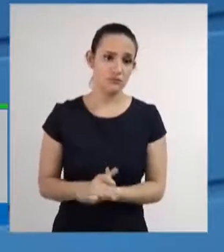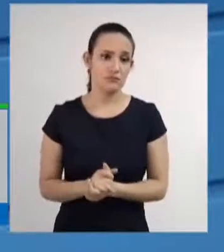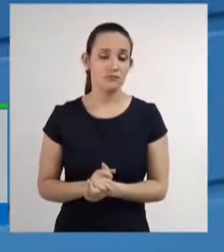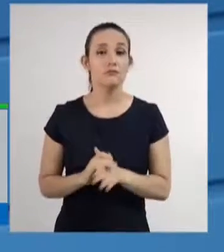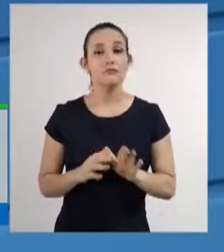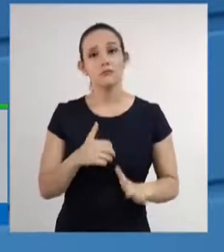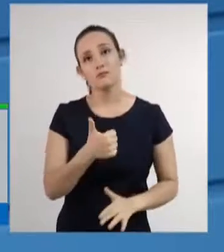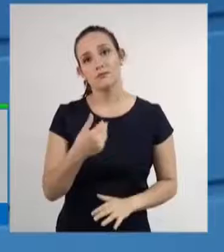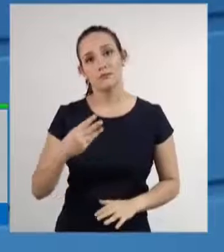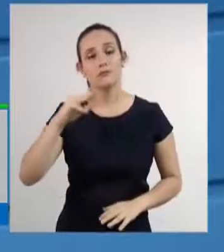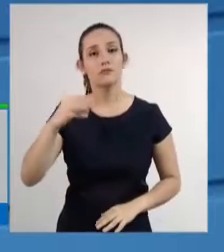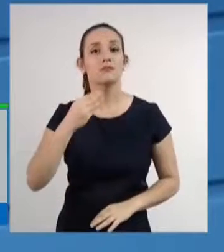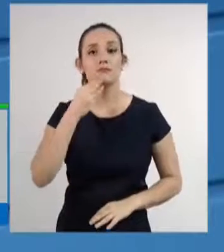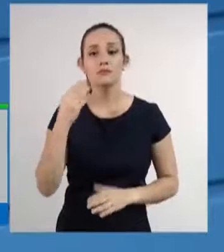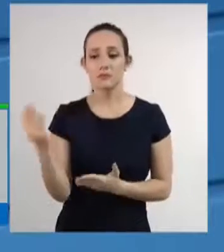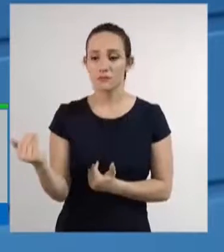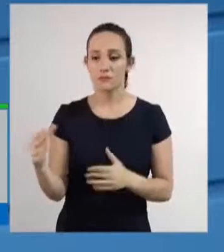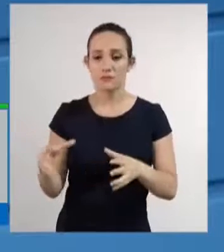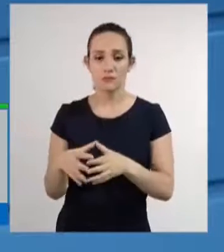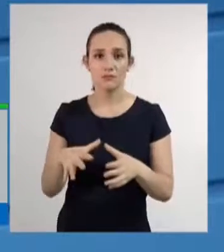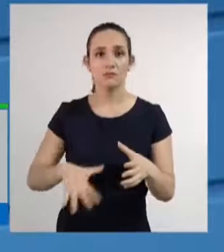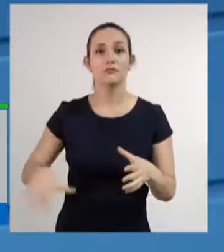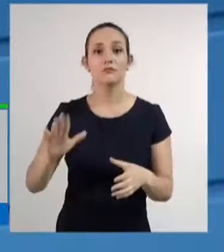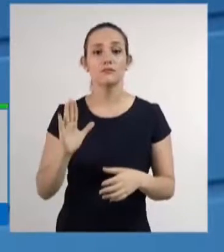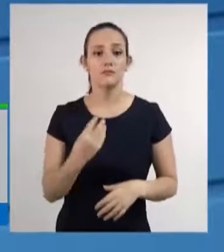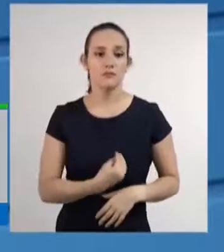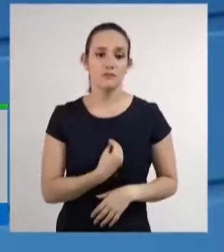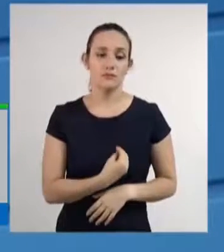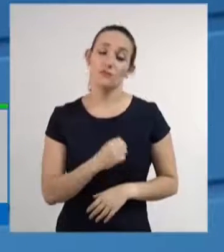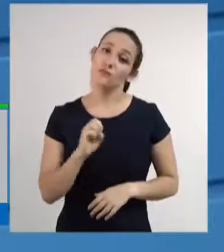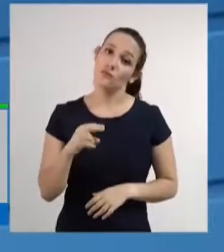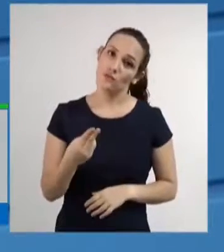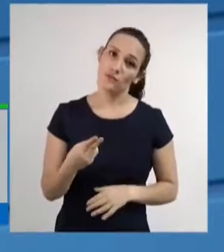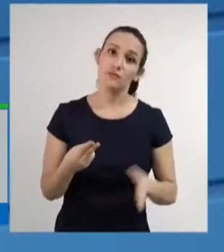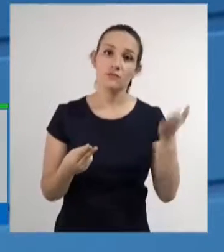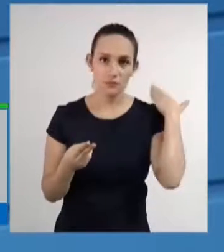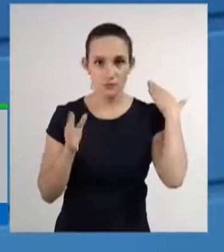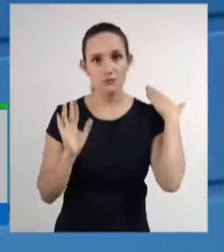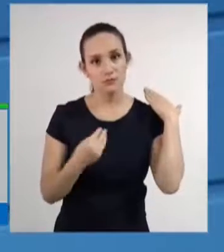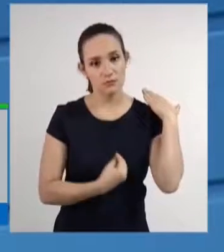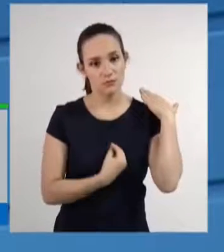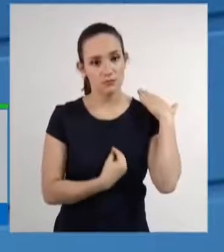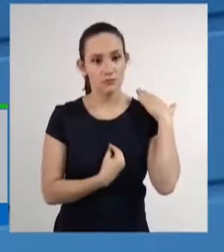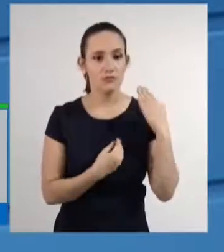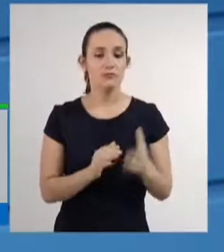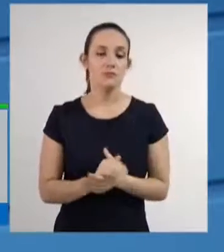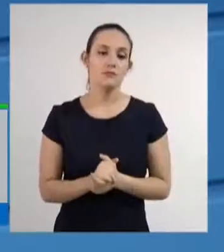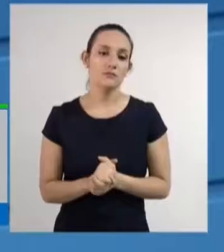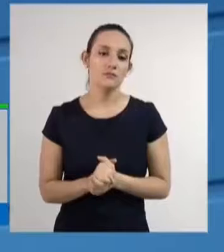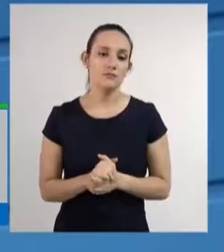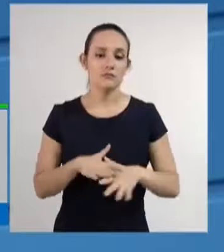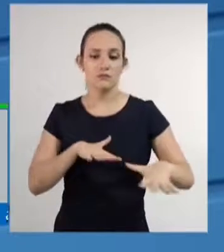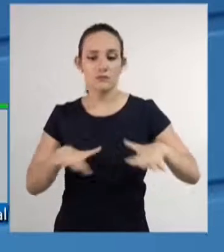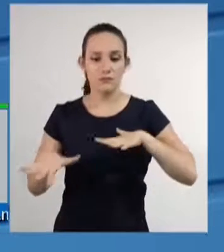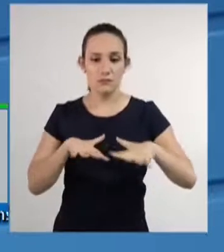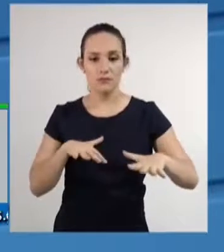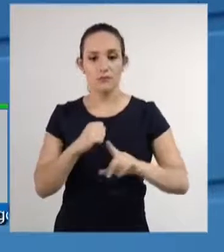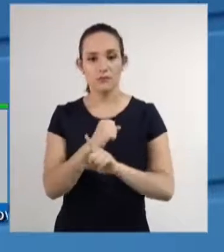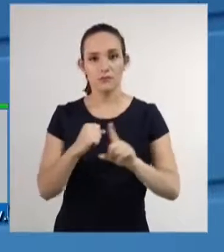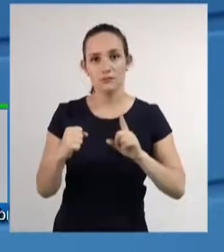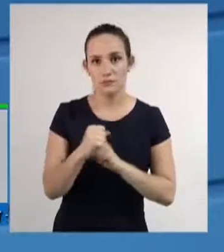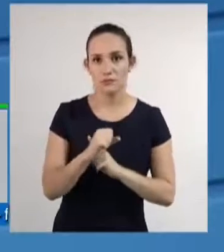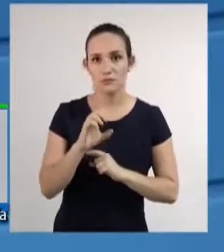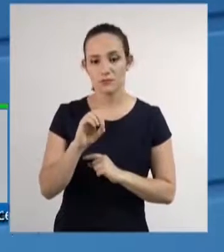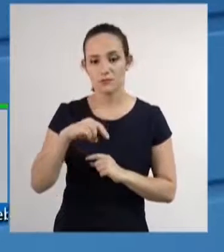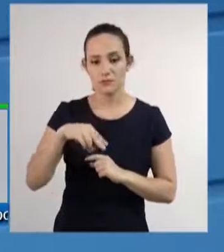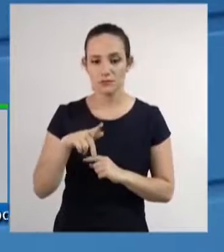13 milhões dos jovens brasileiros já participaram ou participam de alguma forma associativa de movimentos sociais,